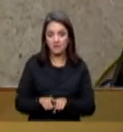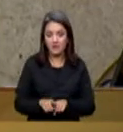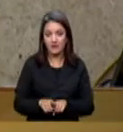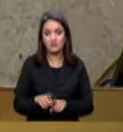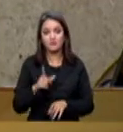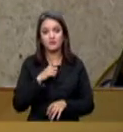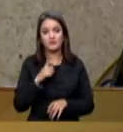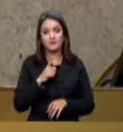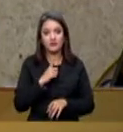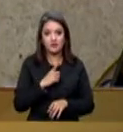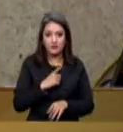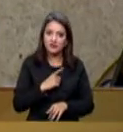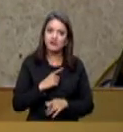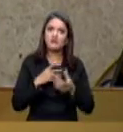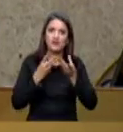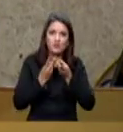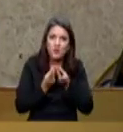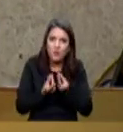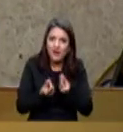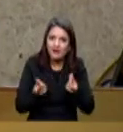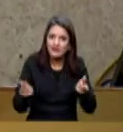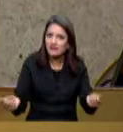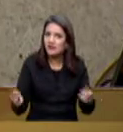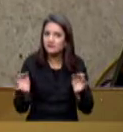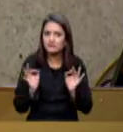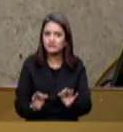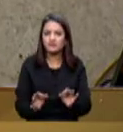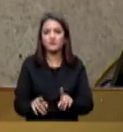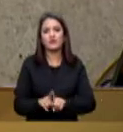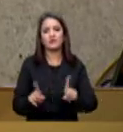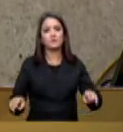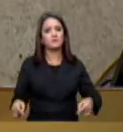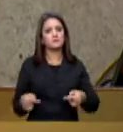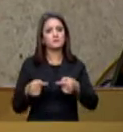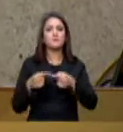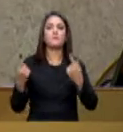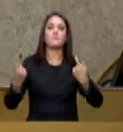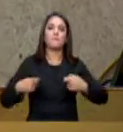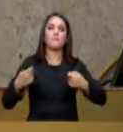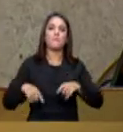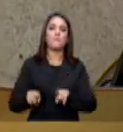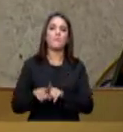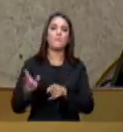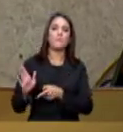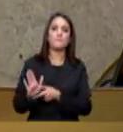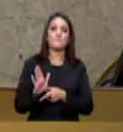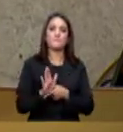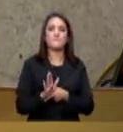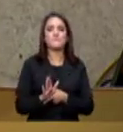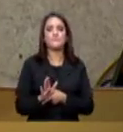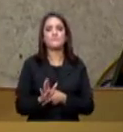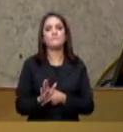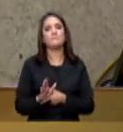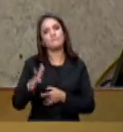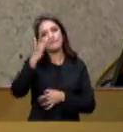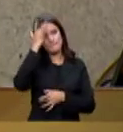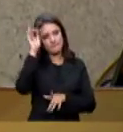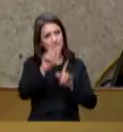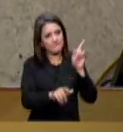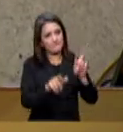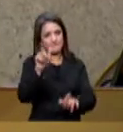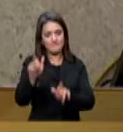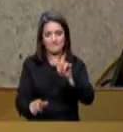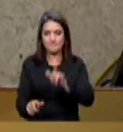grandeza consideráveis, aliado à necessária contribuição do fator humano para a